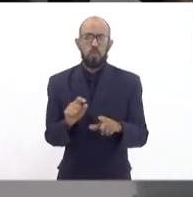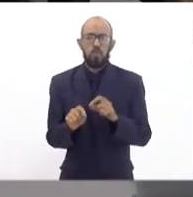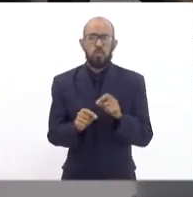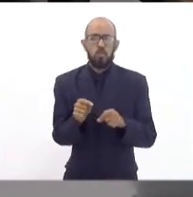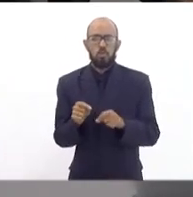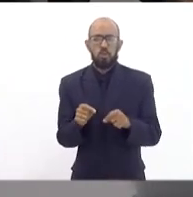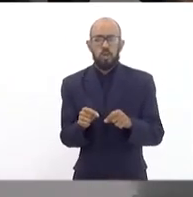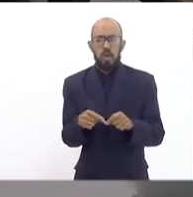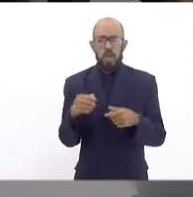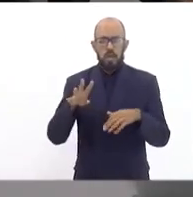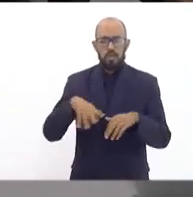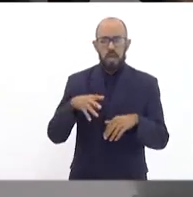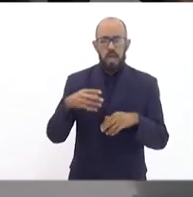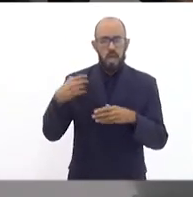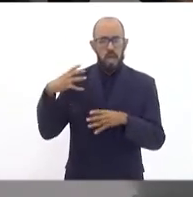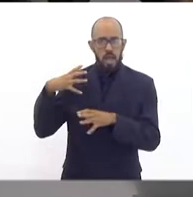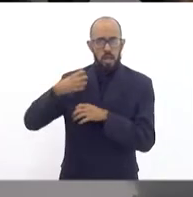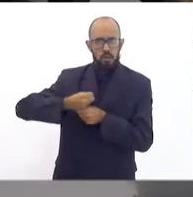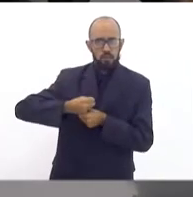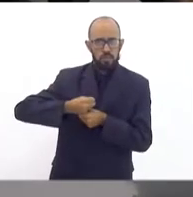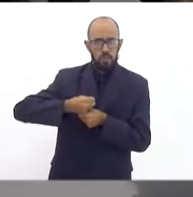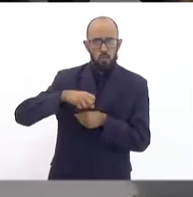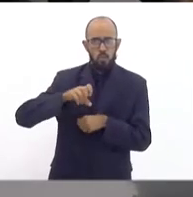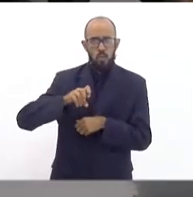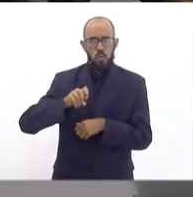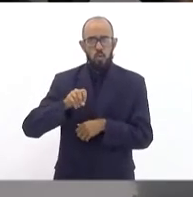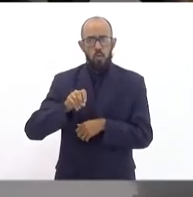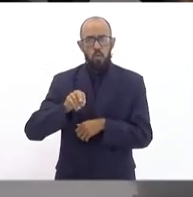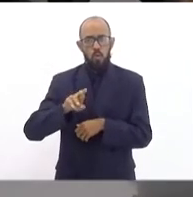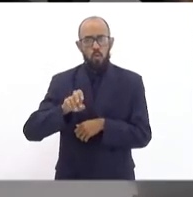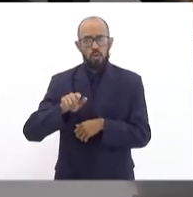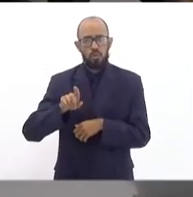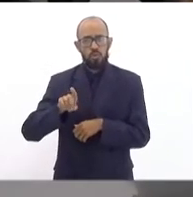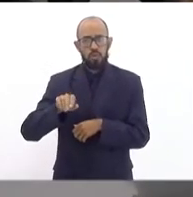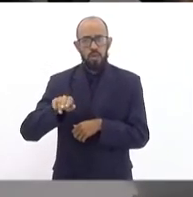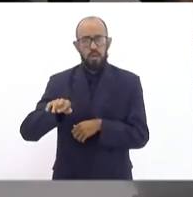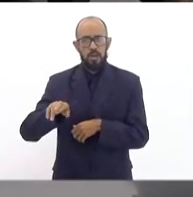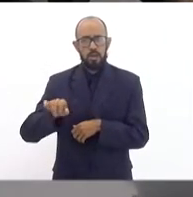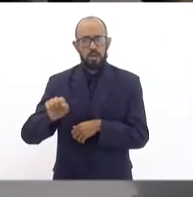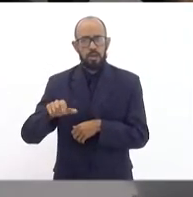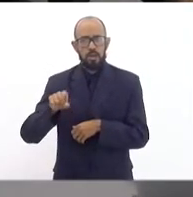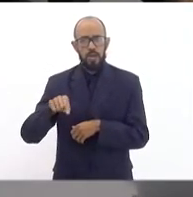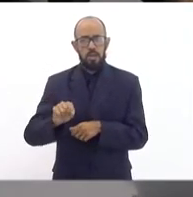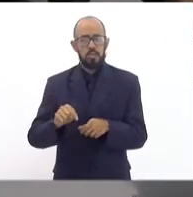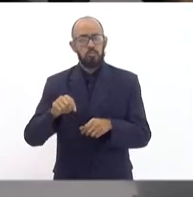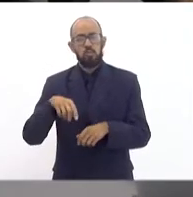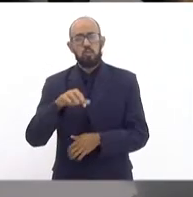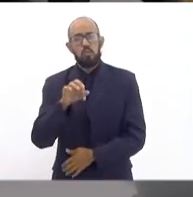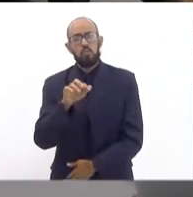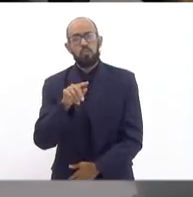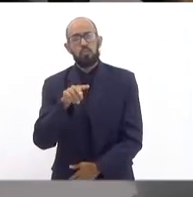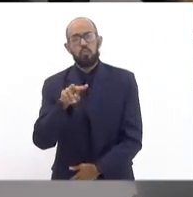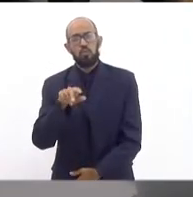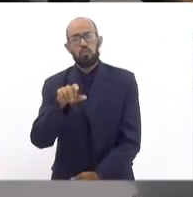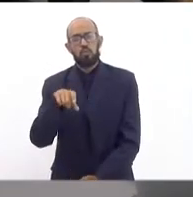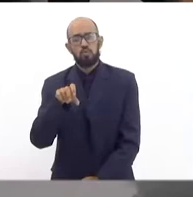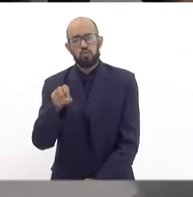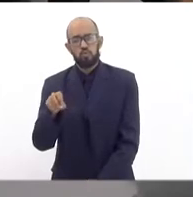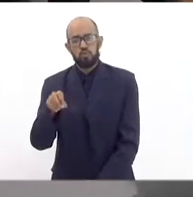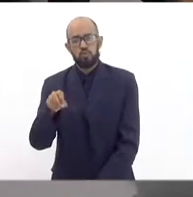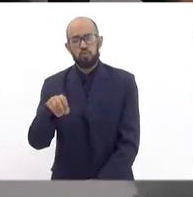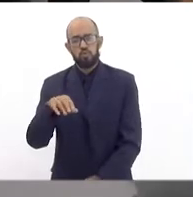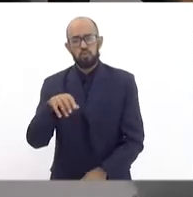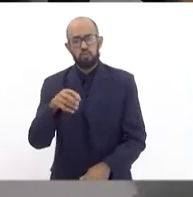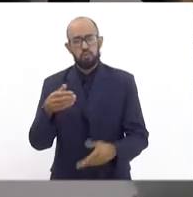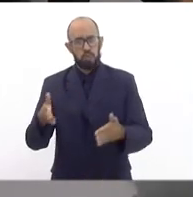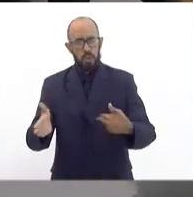revisão ordinária ela foi baseada numa metodologia de fluxo de caixa descontado, que você analisa o passado, olha